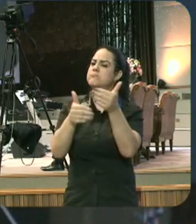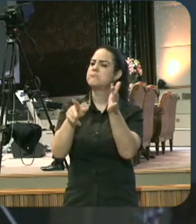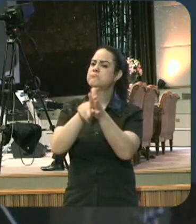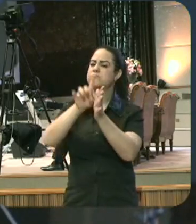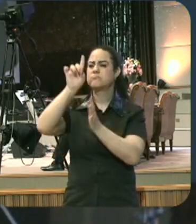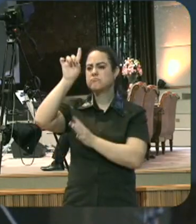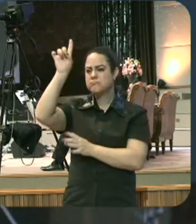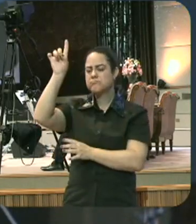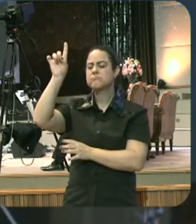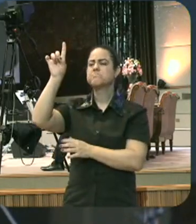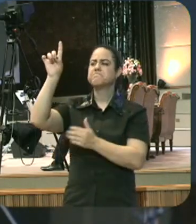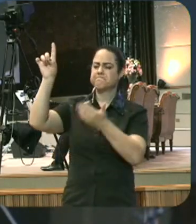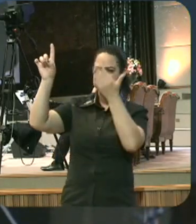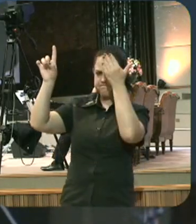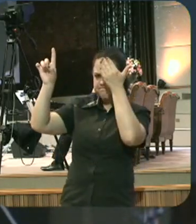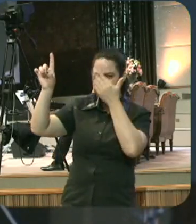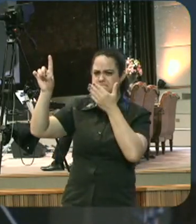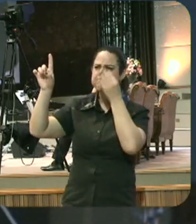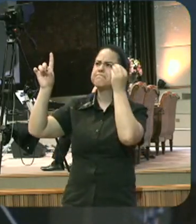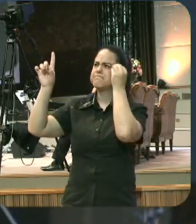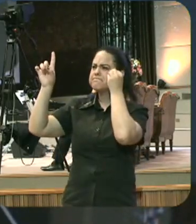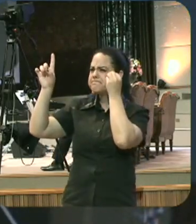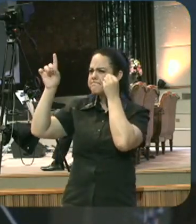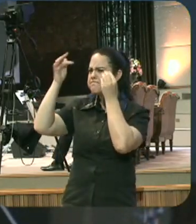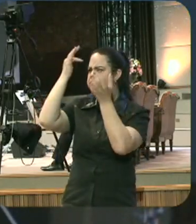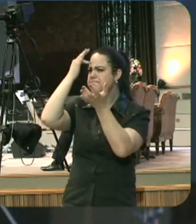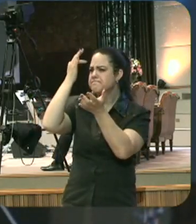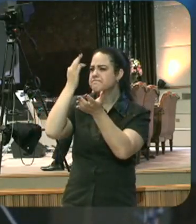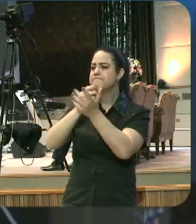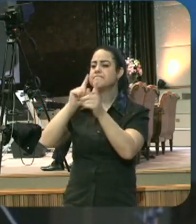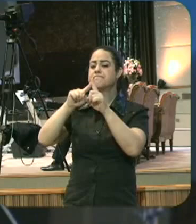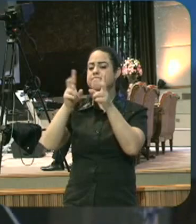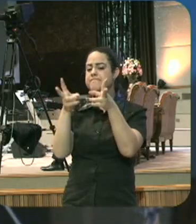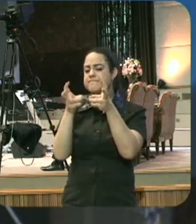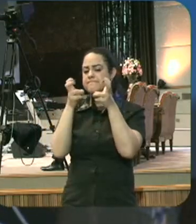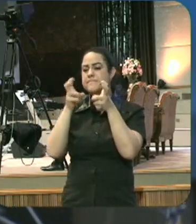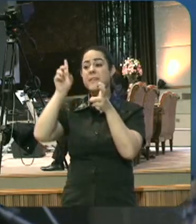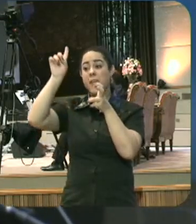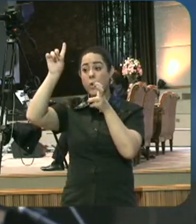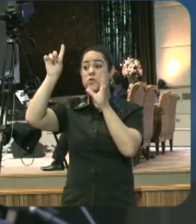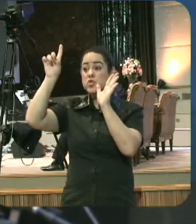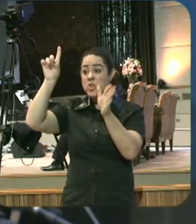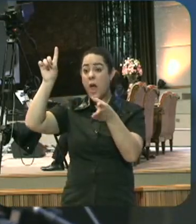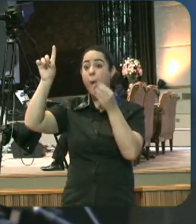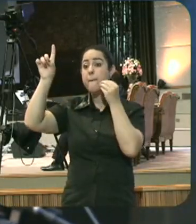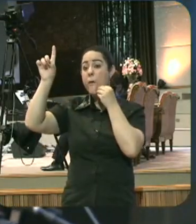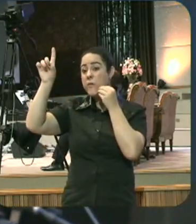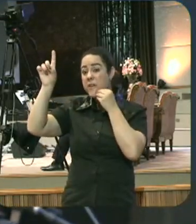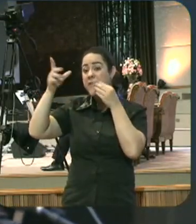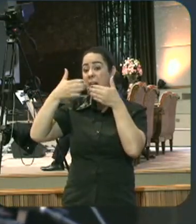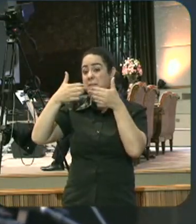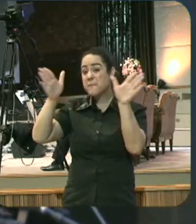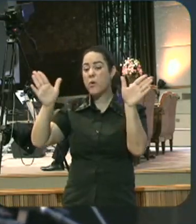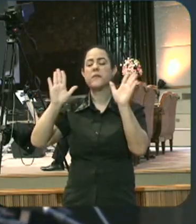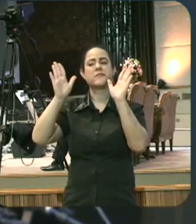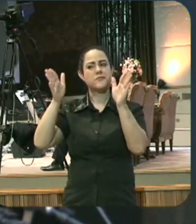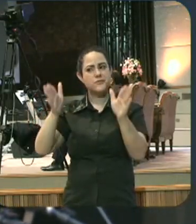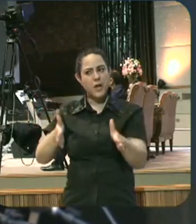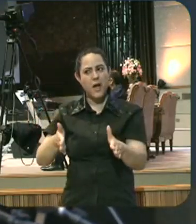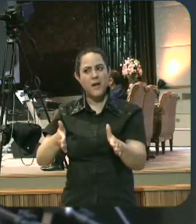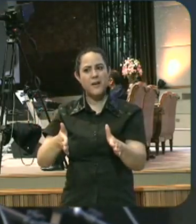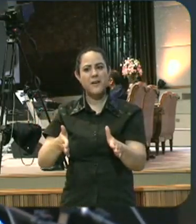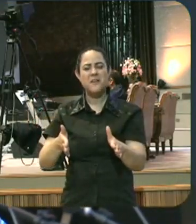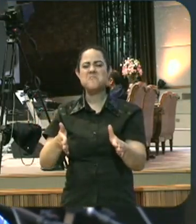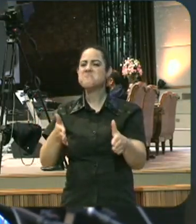a gente está sendo provado nesse tempo, e a gente não enxerga que Deus já abriu alguma porta diante